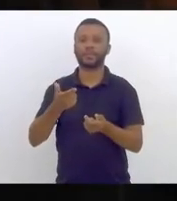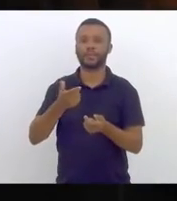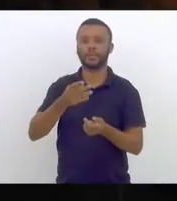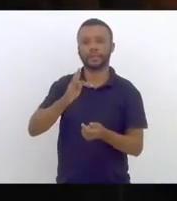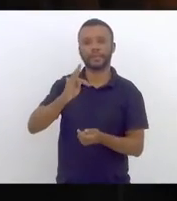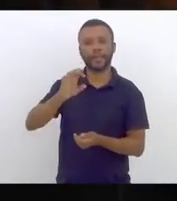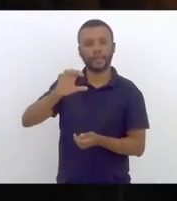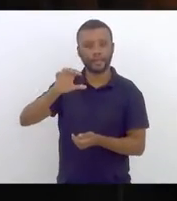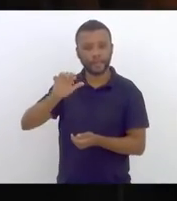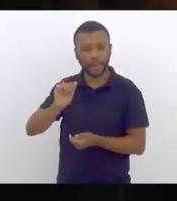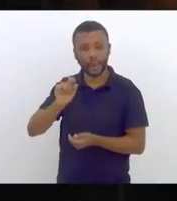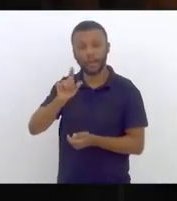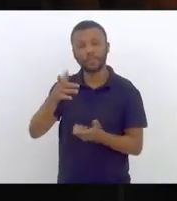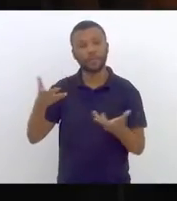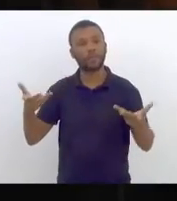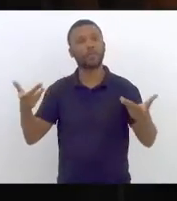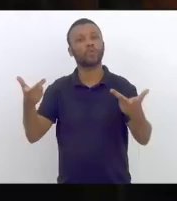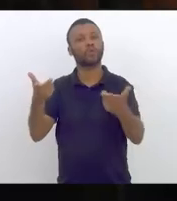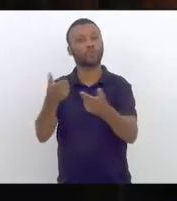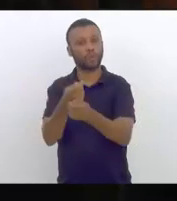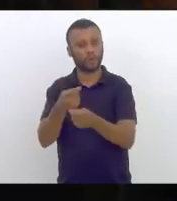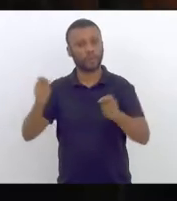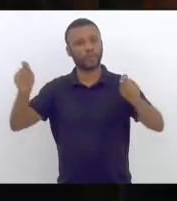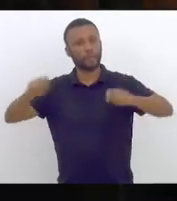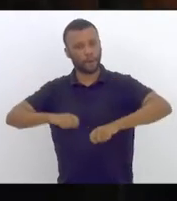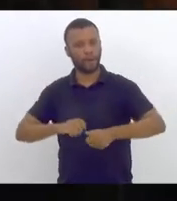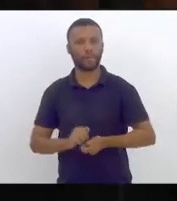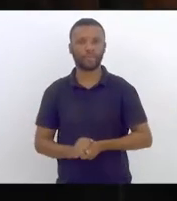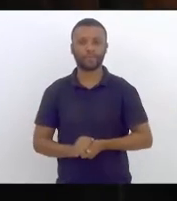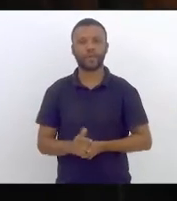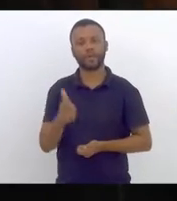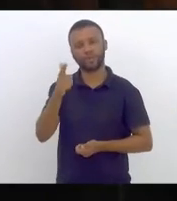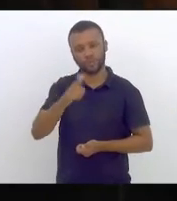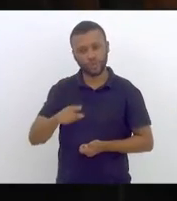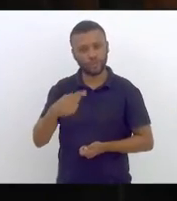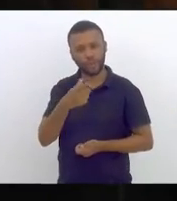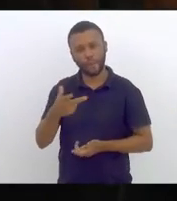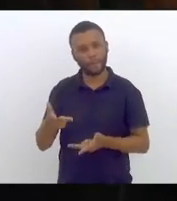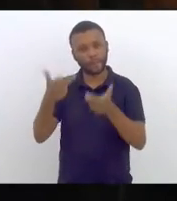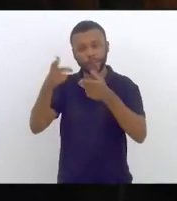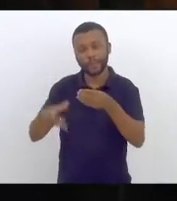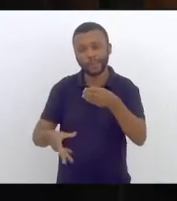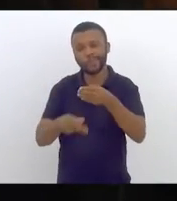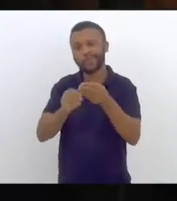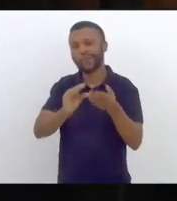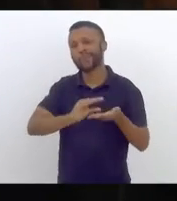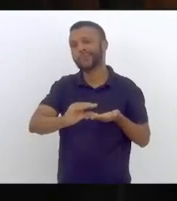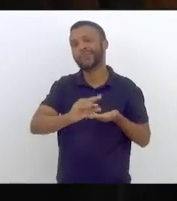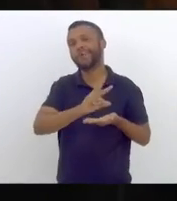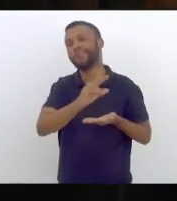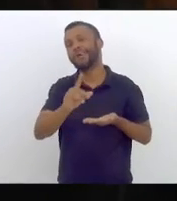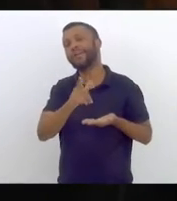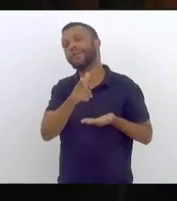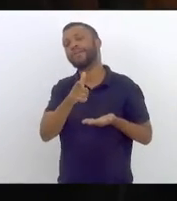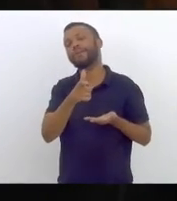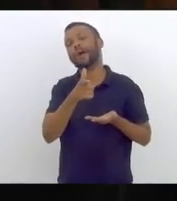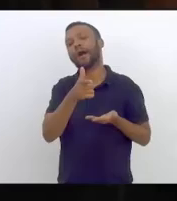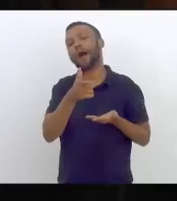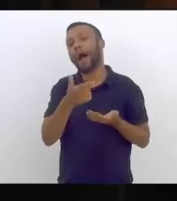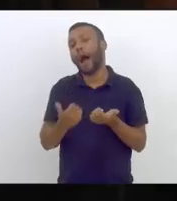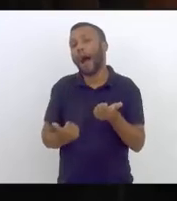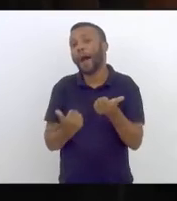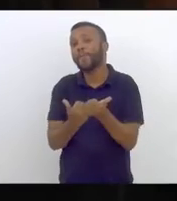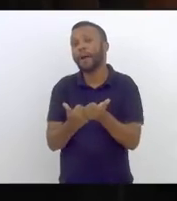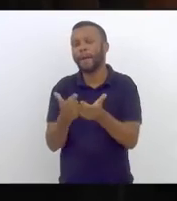ser qualificada. Então, de novo, a gente vê que esse incremento na segurança pública vai ser para incrementar as chacinas